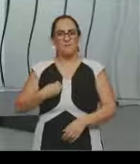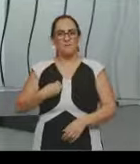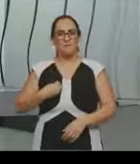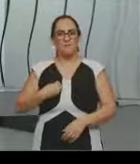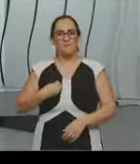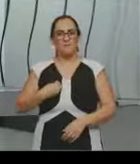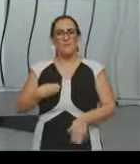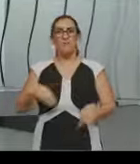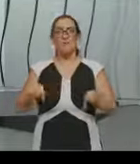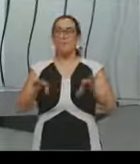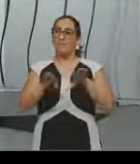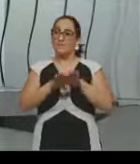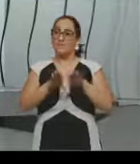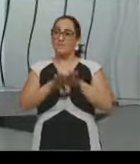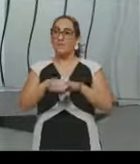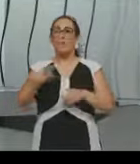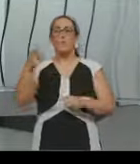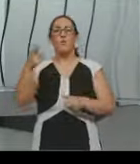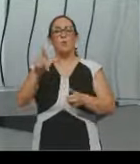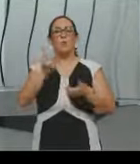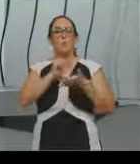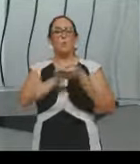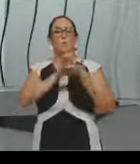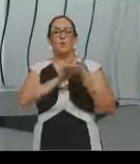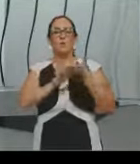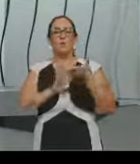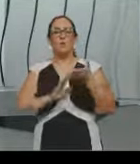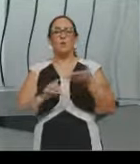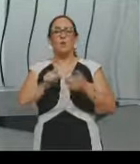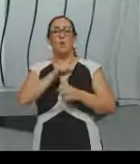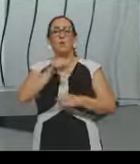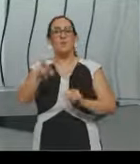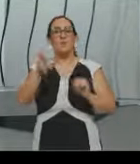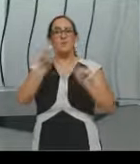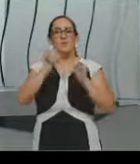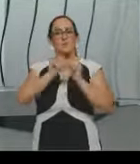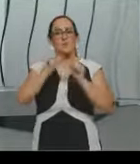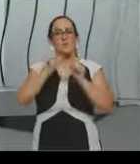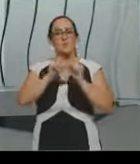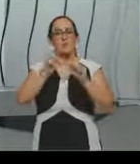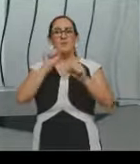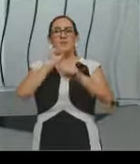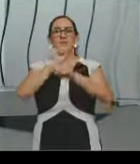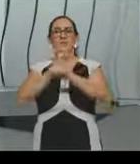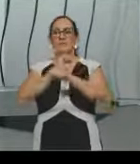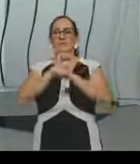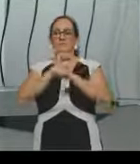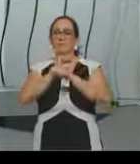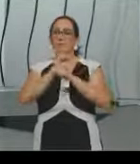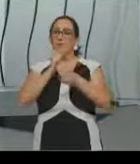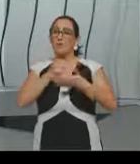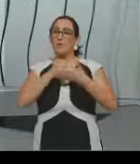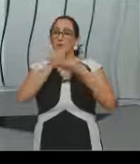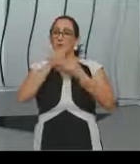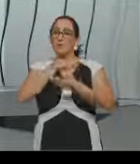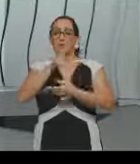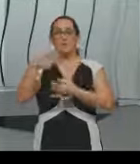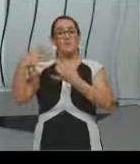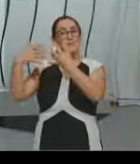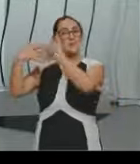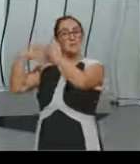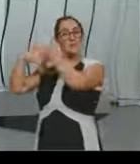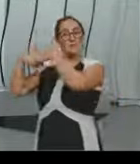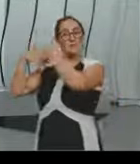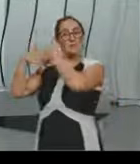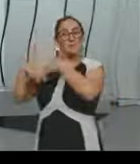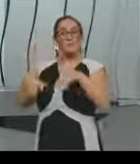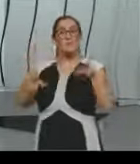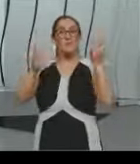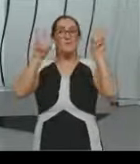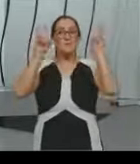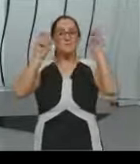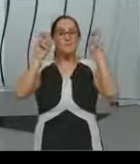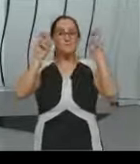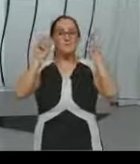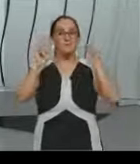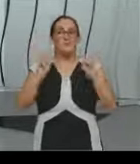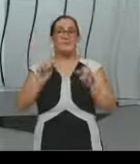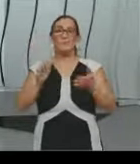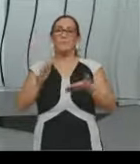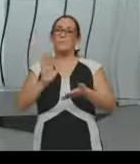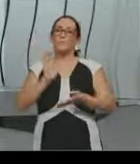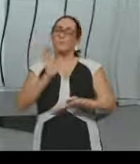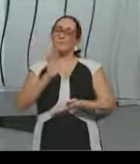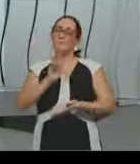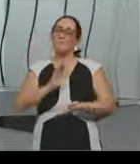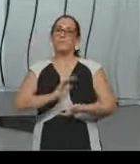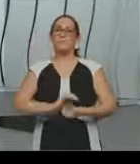questão também, outra atividade para que você faça nos slides e espero que isso ajude uma reflexão sobre o nosso tema. Até mais!